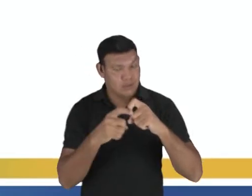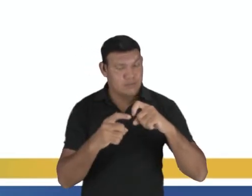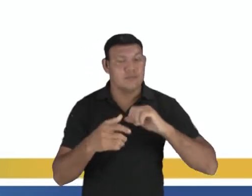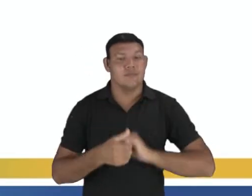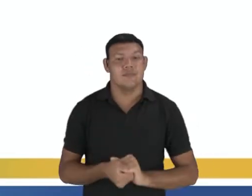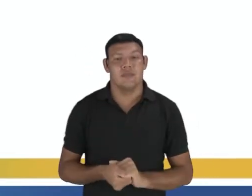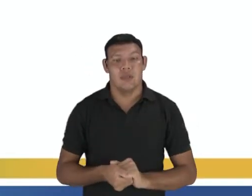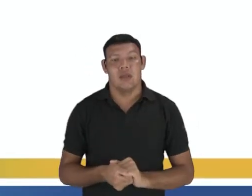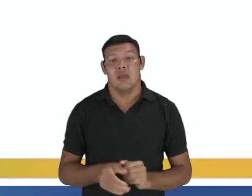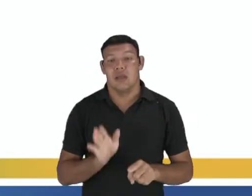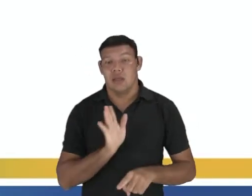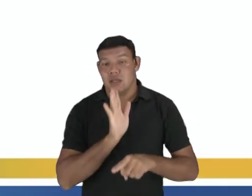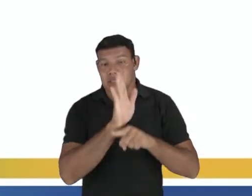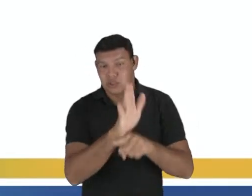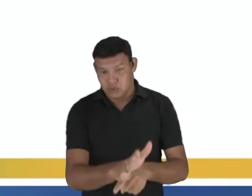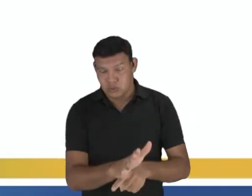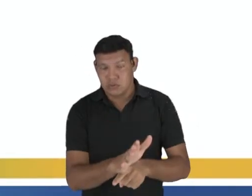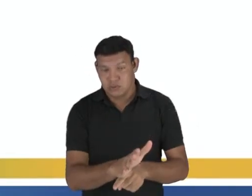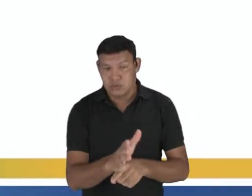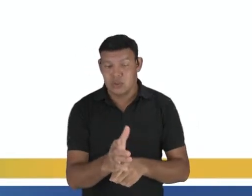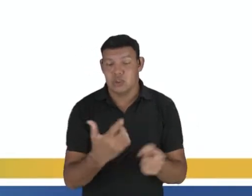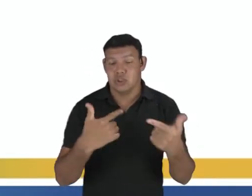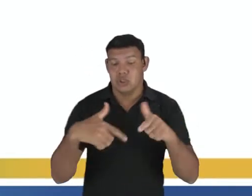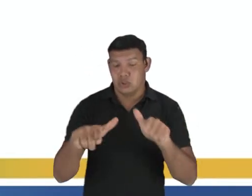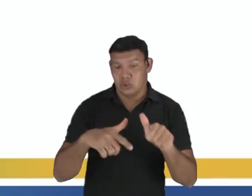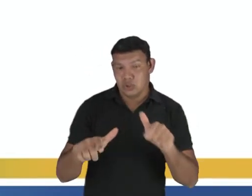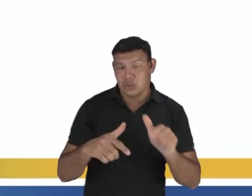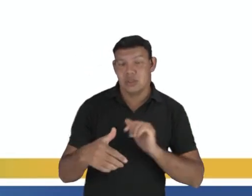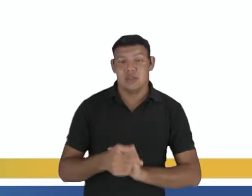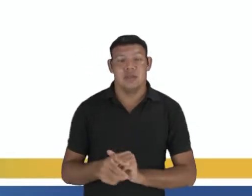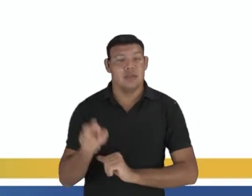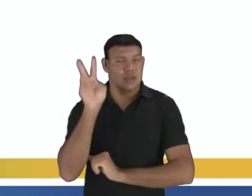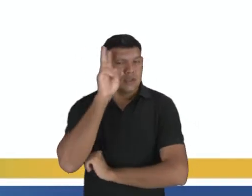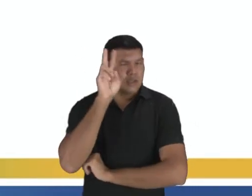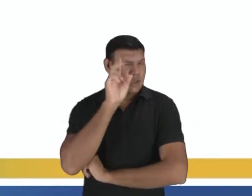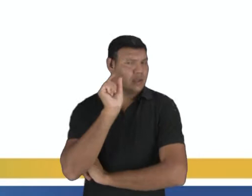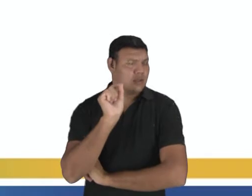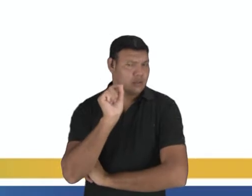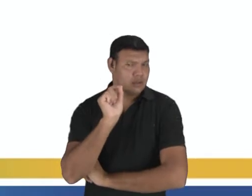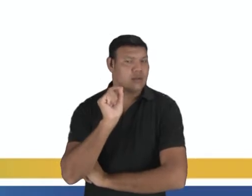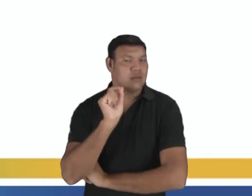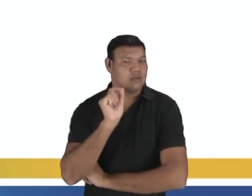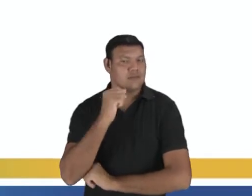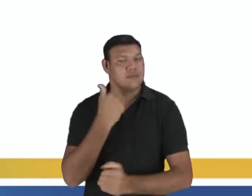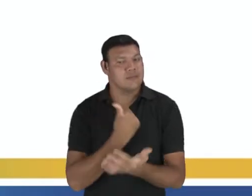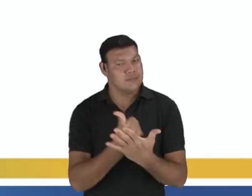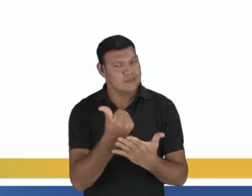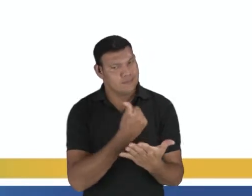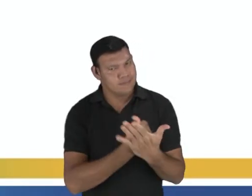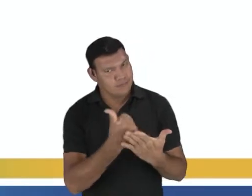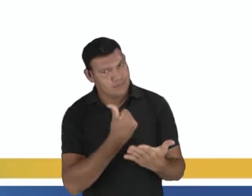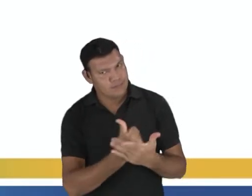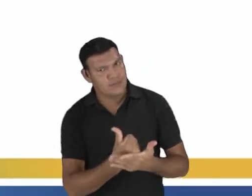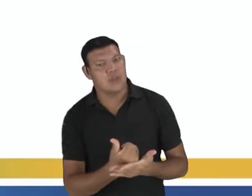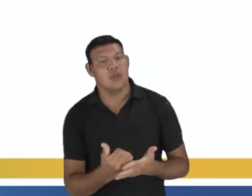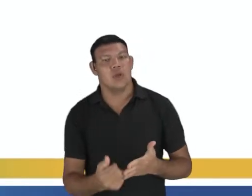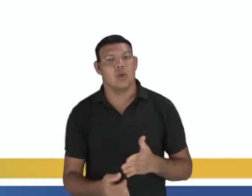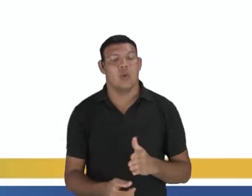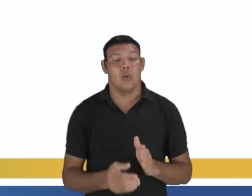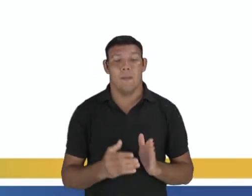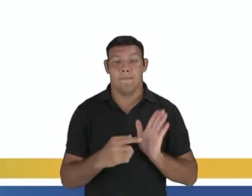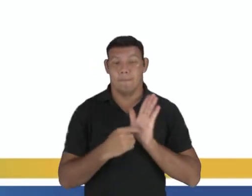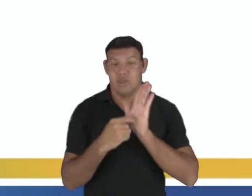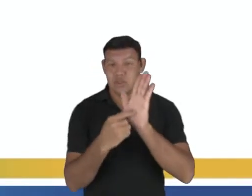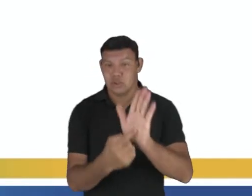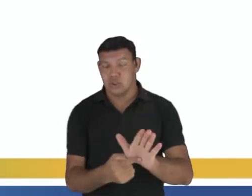dessas prestações de serviços, a gente lembra de algumas ações que a gente vai colocar, como por